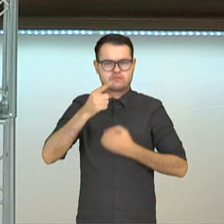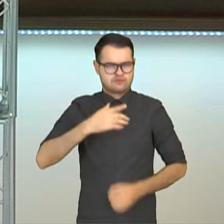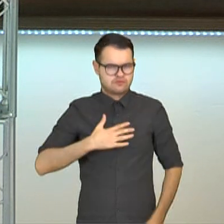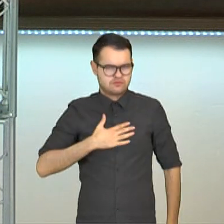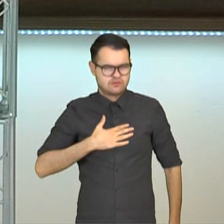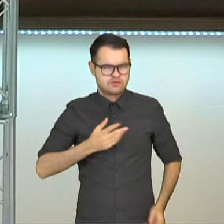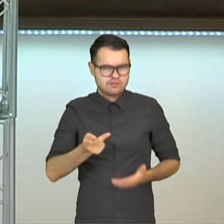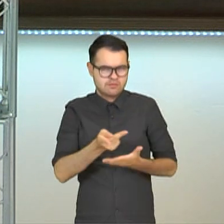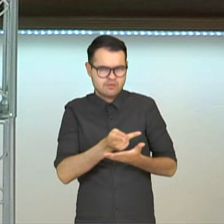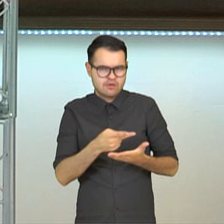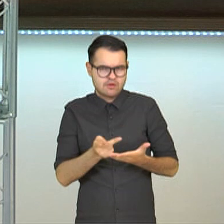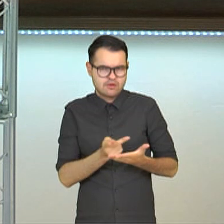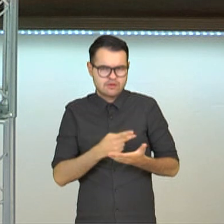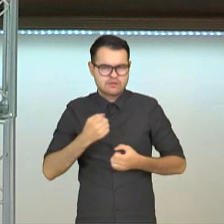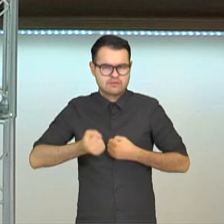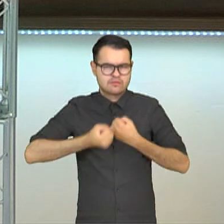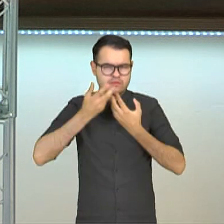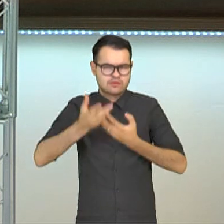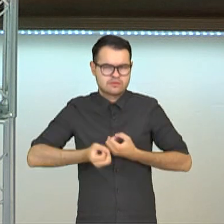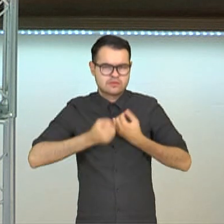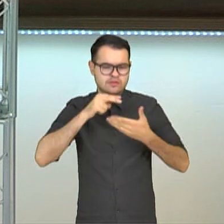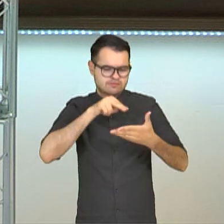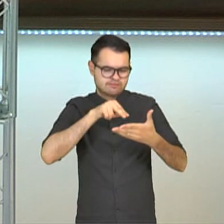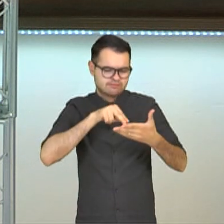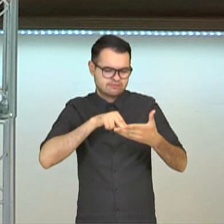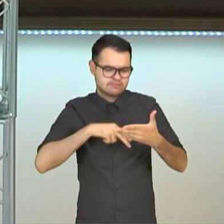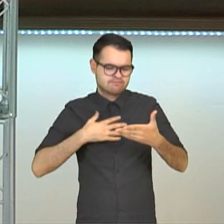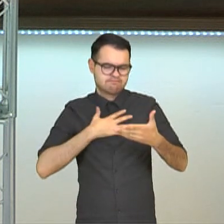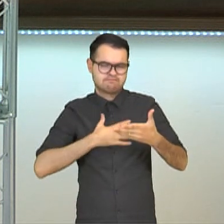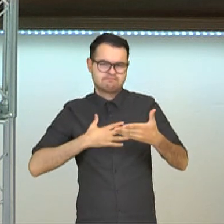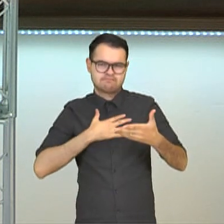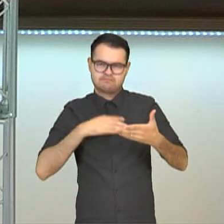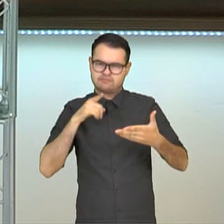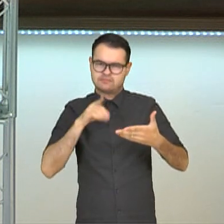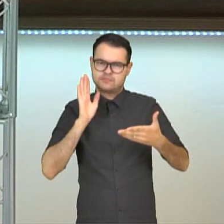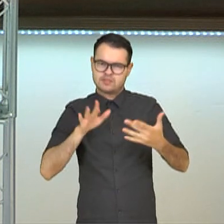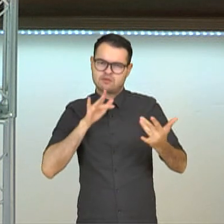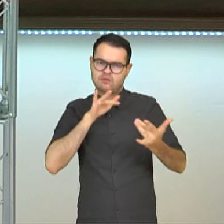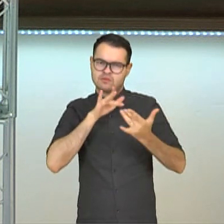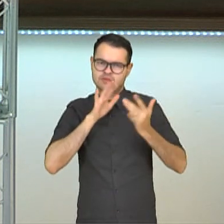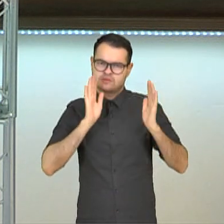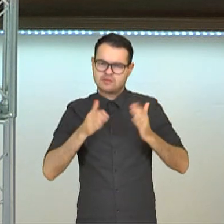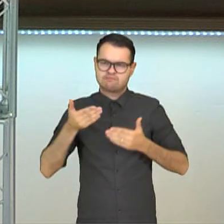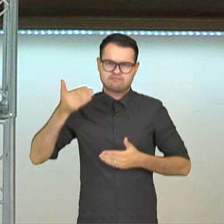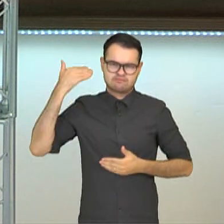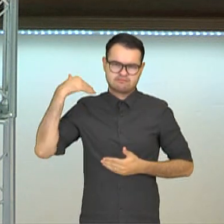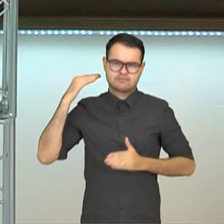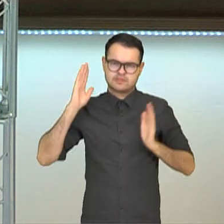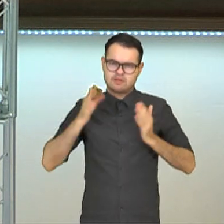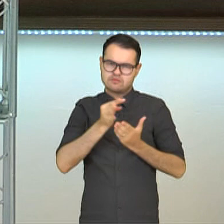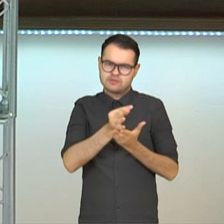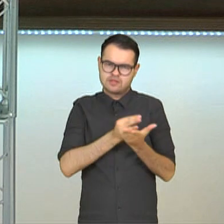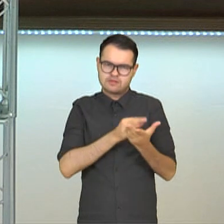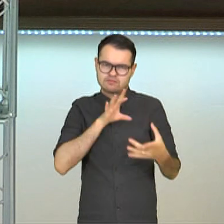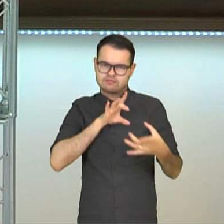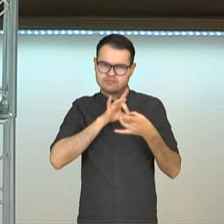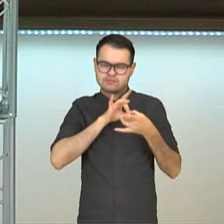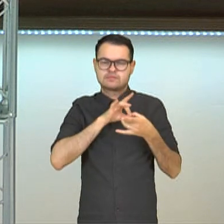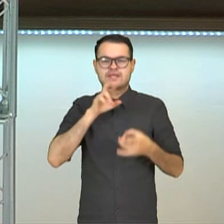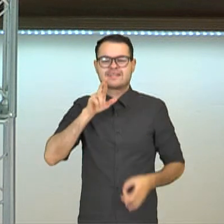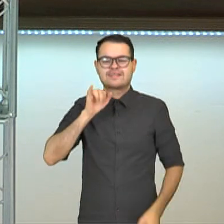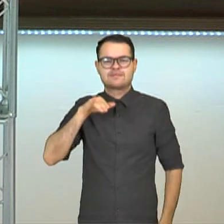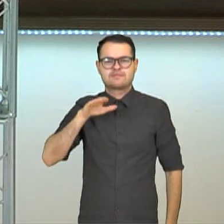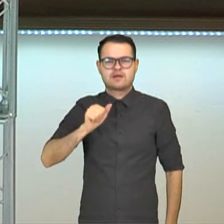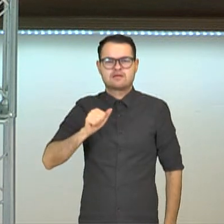de poesia? Você gosta de ler esse gênero textual? Já teve contato alguma vez com algum texto em rima? Vamos